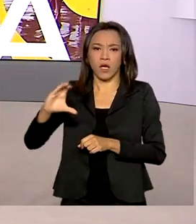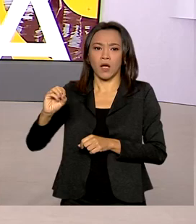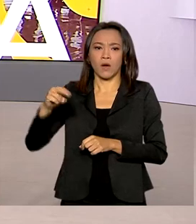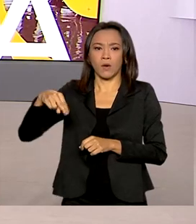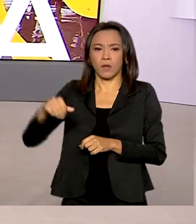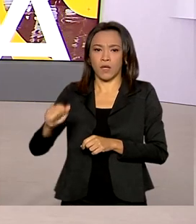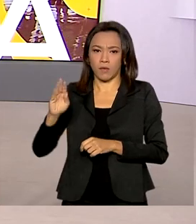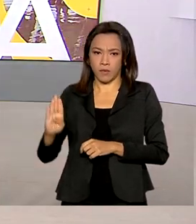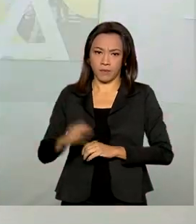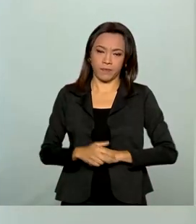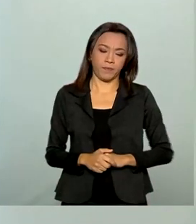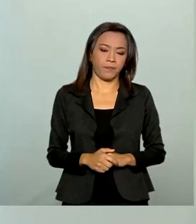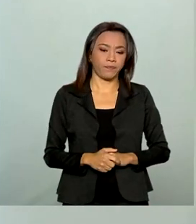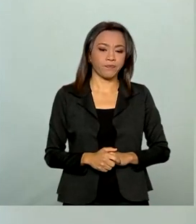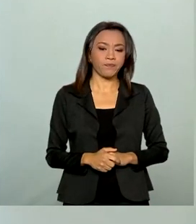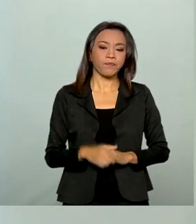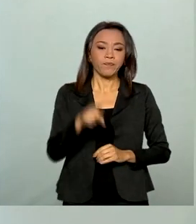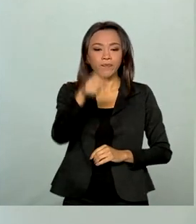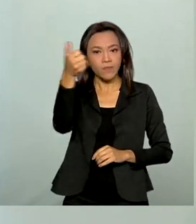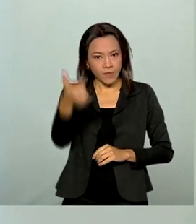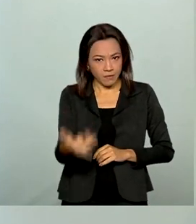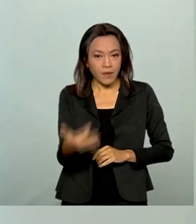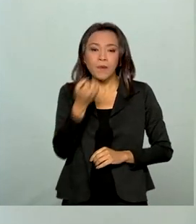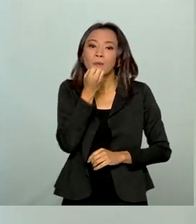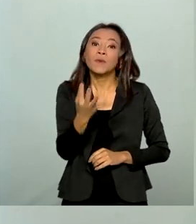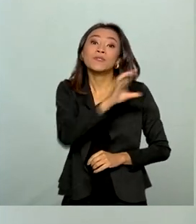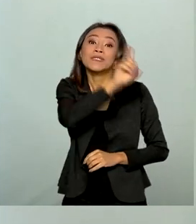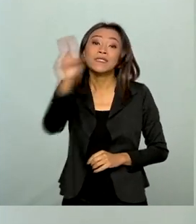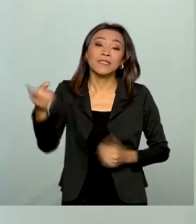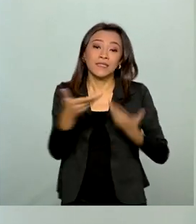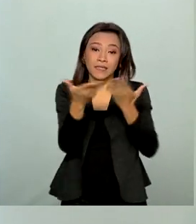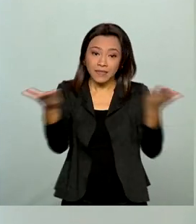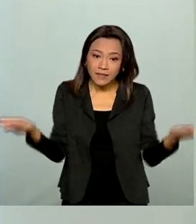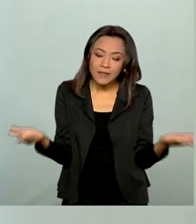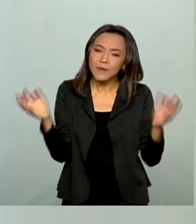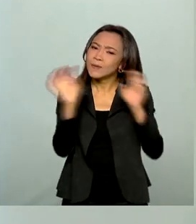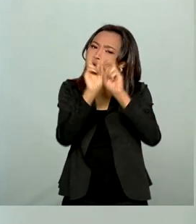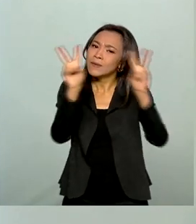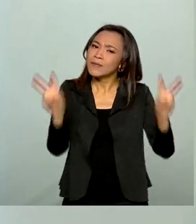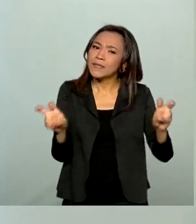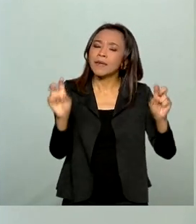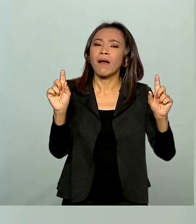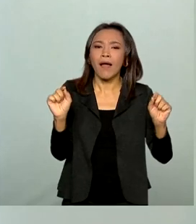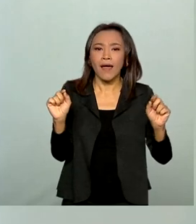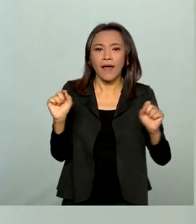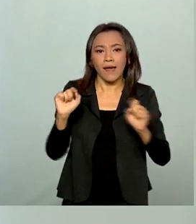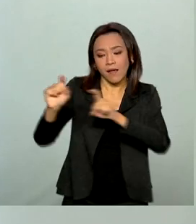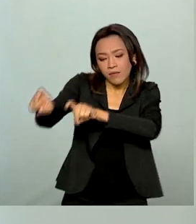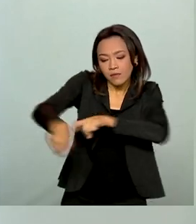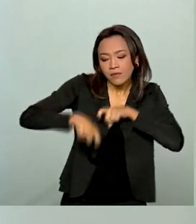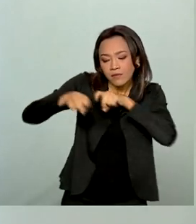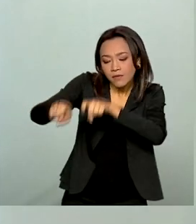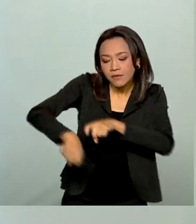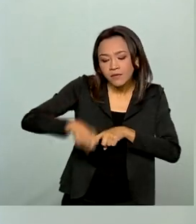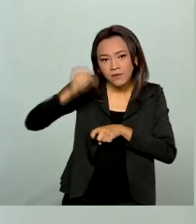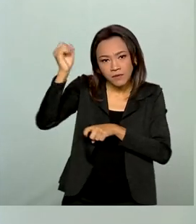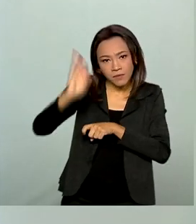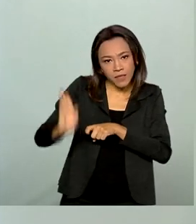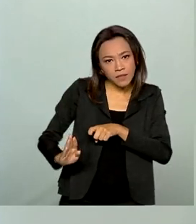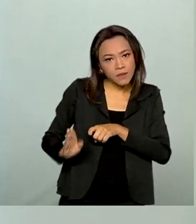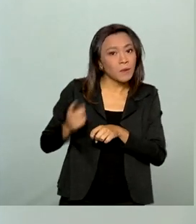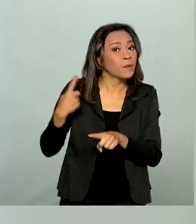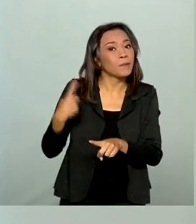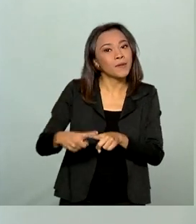comenta a Ricardo Caldas Oi bom dia bom dia a todos e o nós temos de hoje é a safra agrícola brasileira e